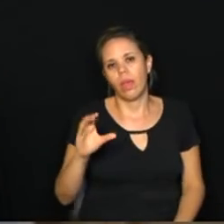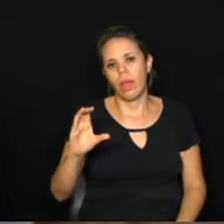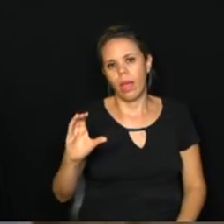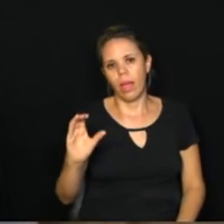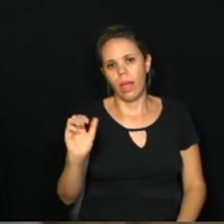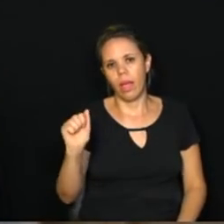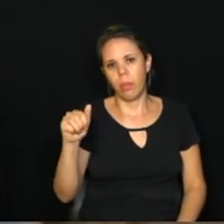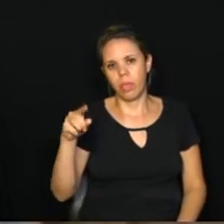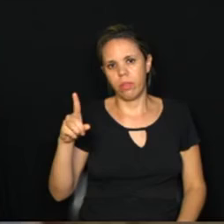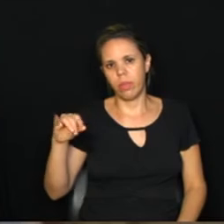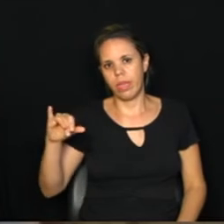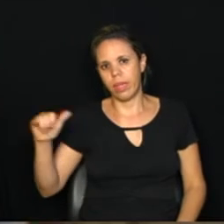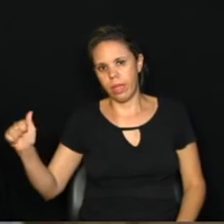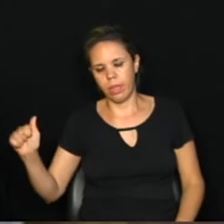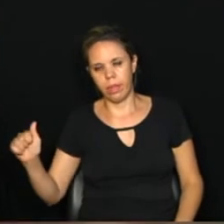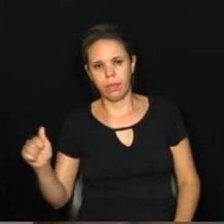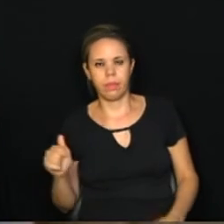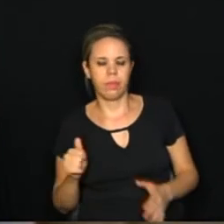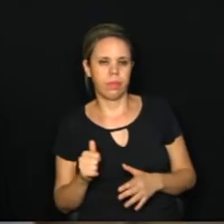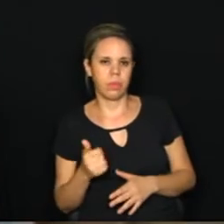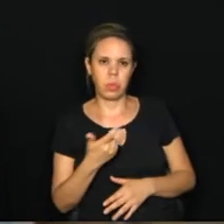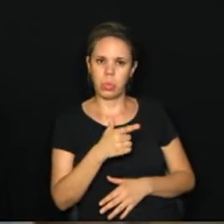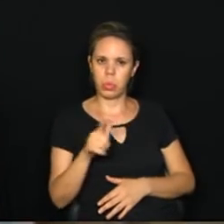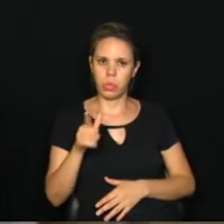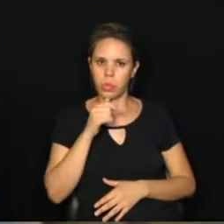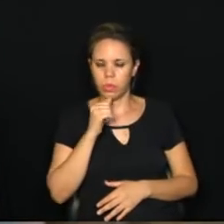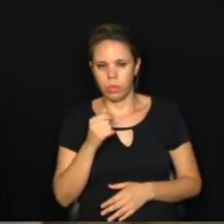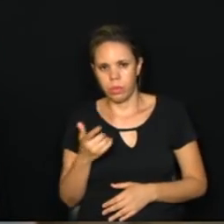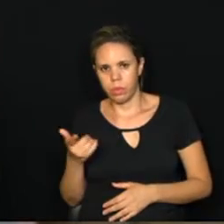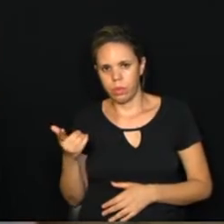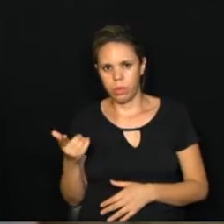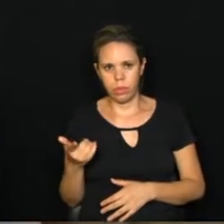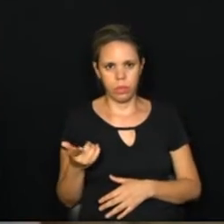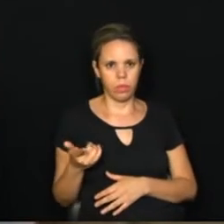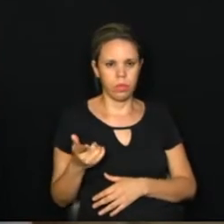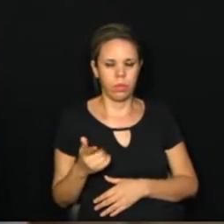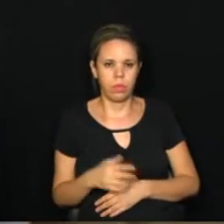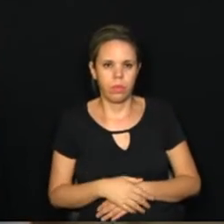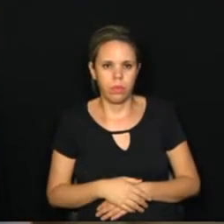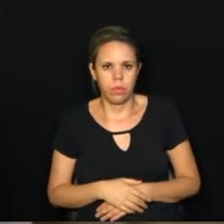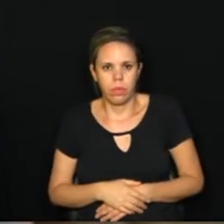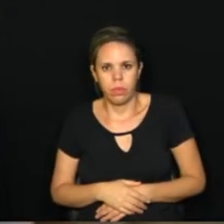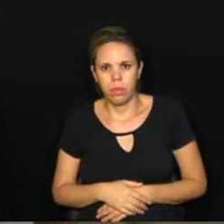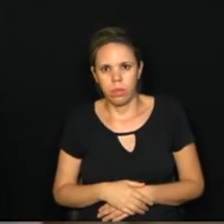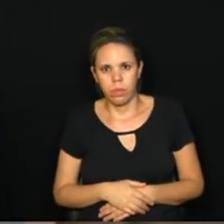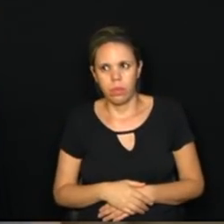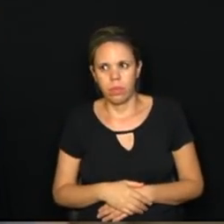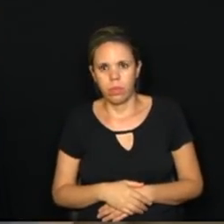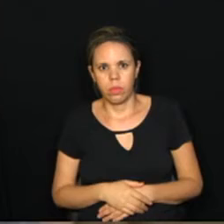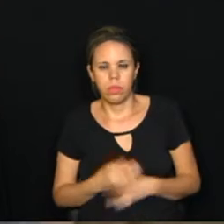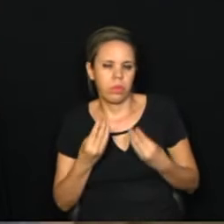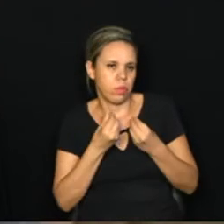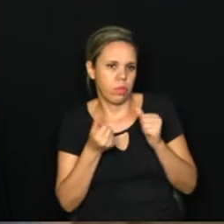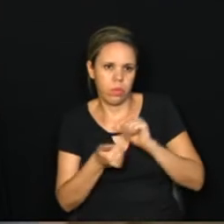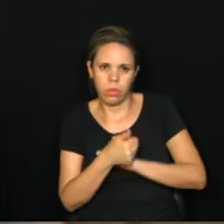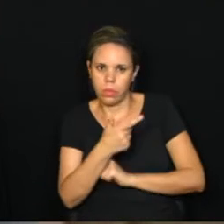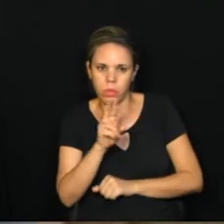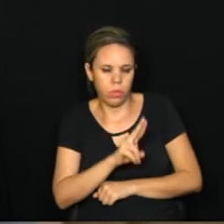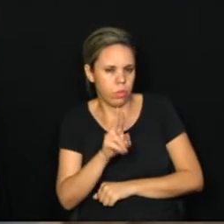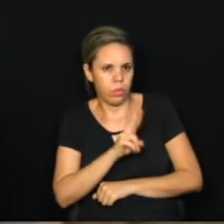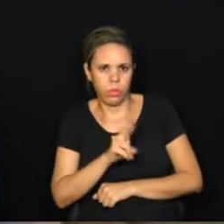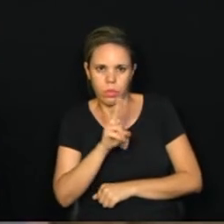uso, porque o Rio Camanducaia, ele não teria água, digamos assim, de qualidade para uso